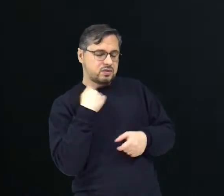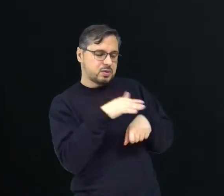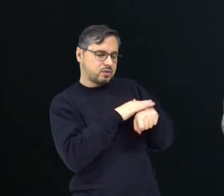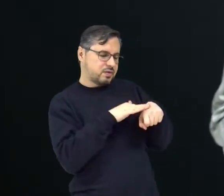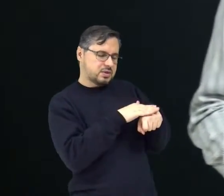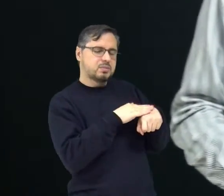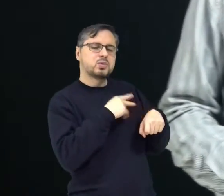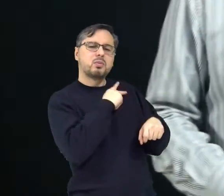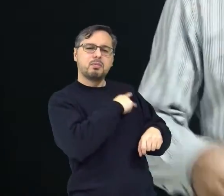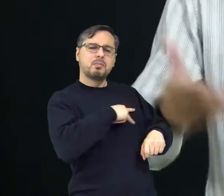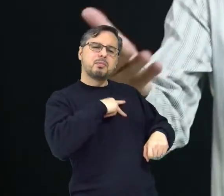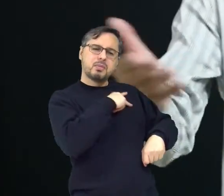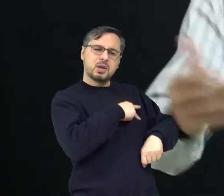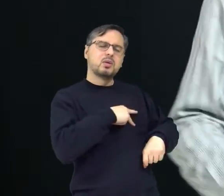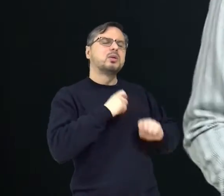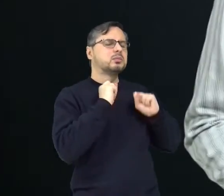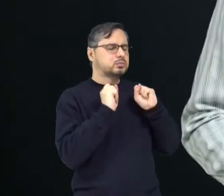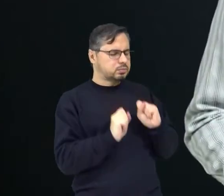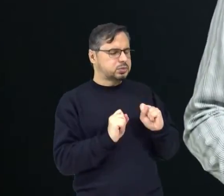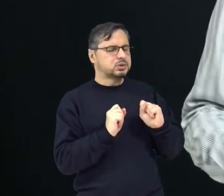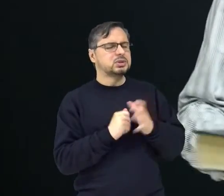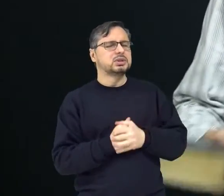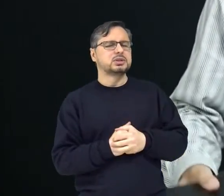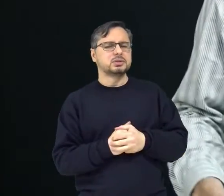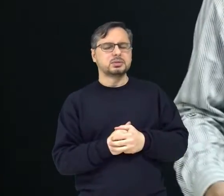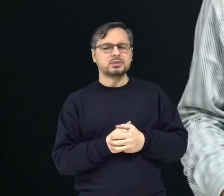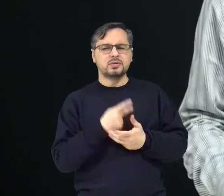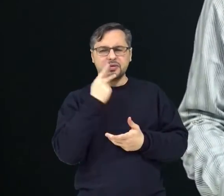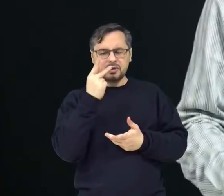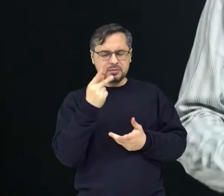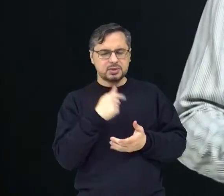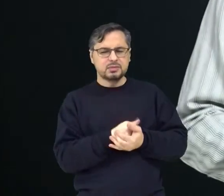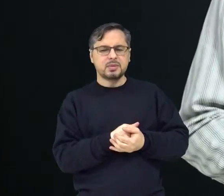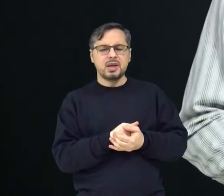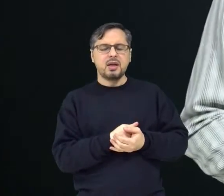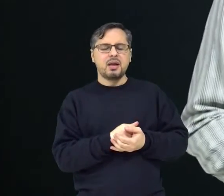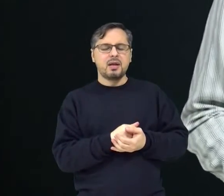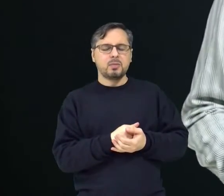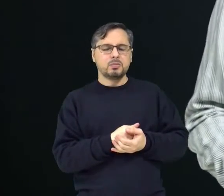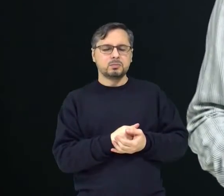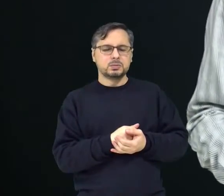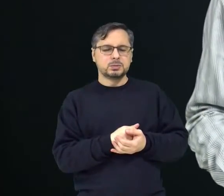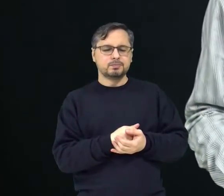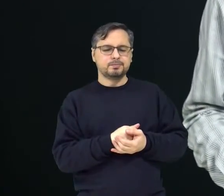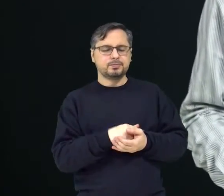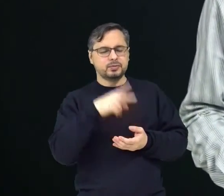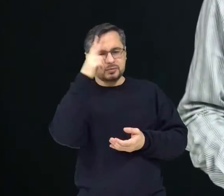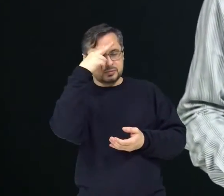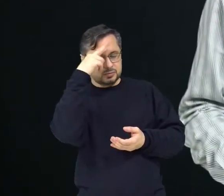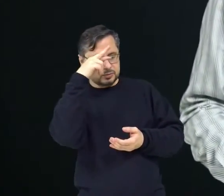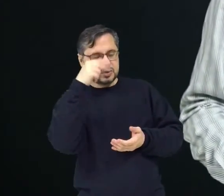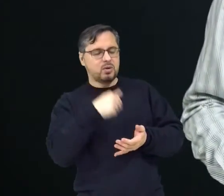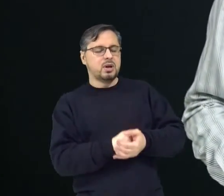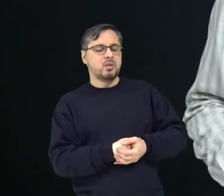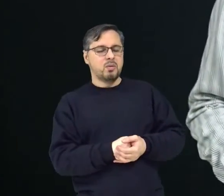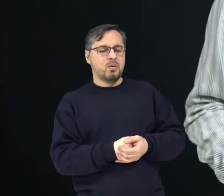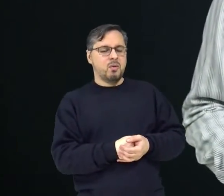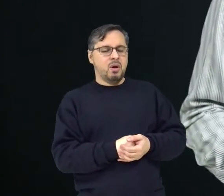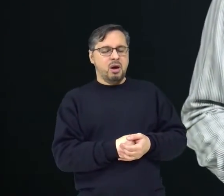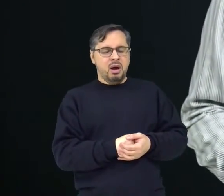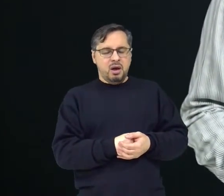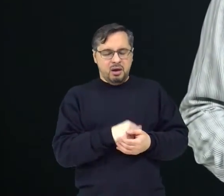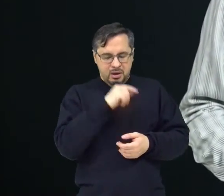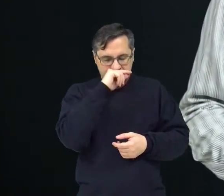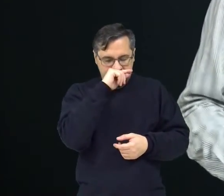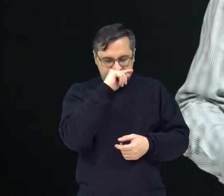certamente poderíamos aludi-lo a fazer uma metáfora com a própria passagem do barco, singrando este mar e chegando ao